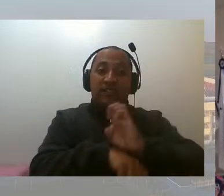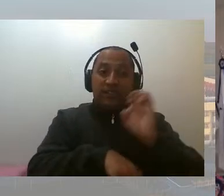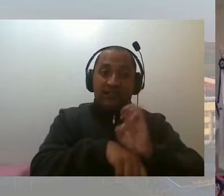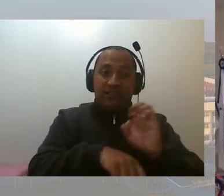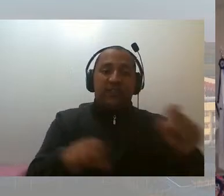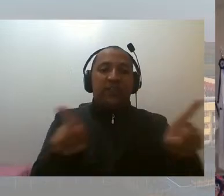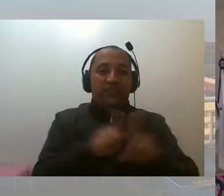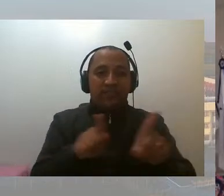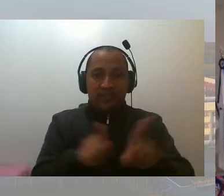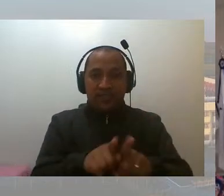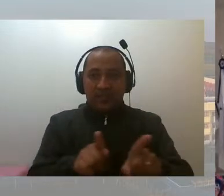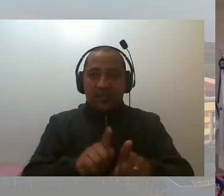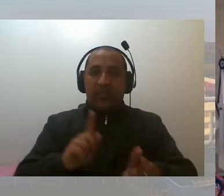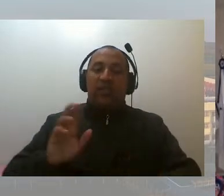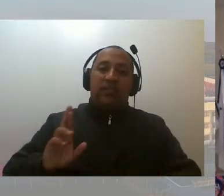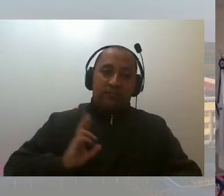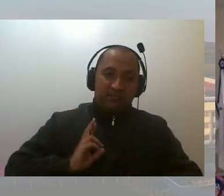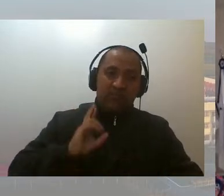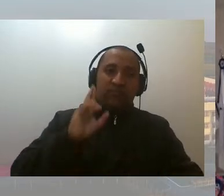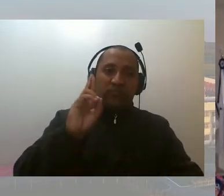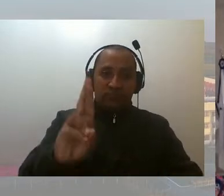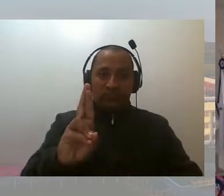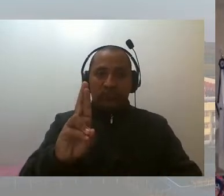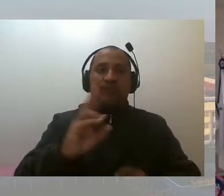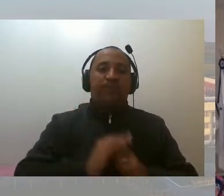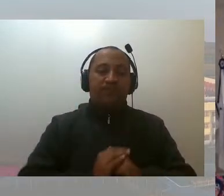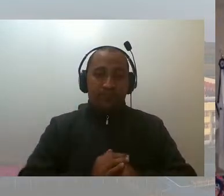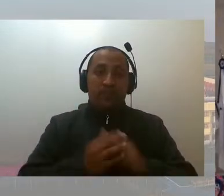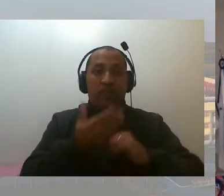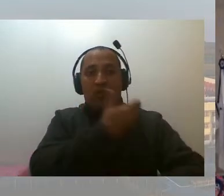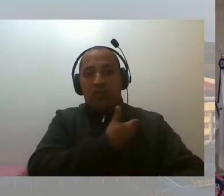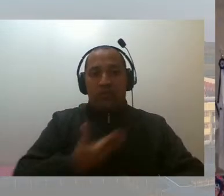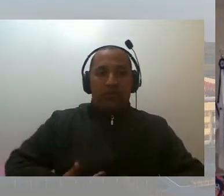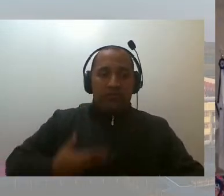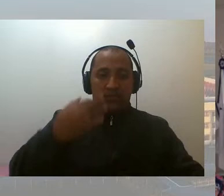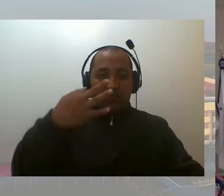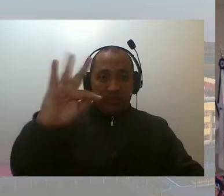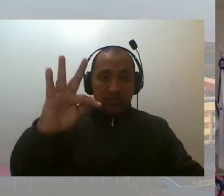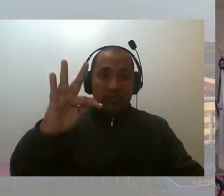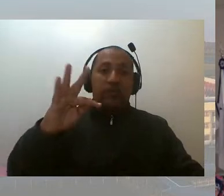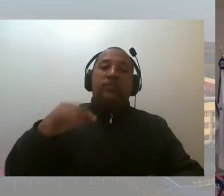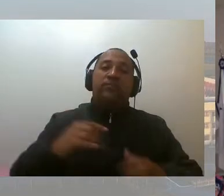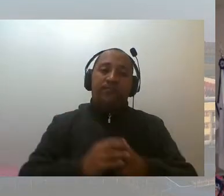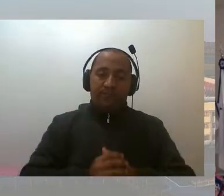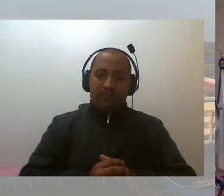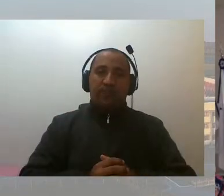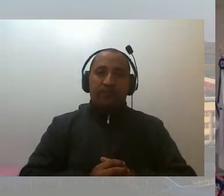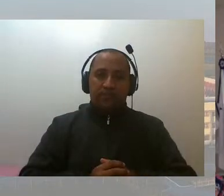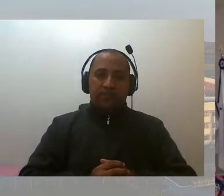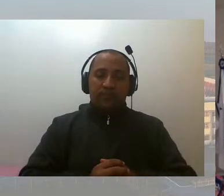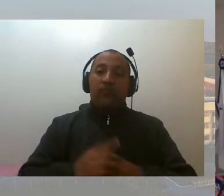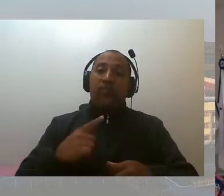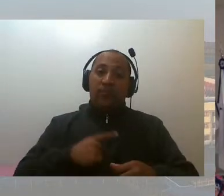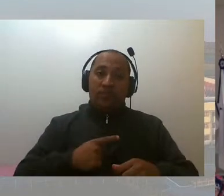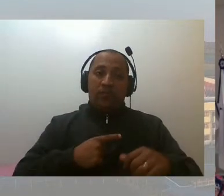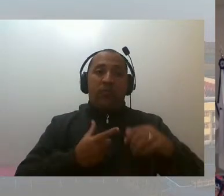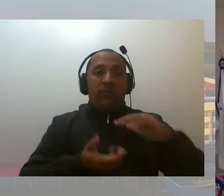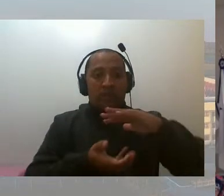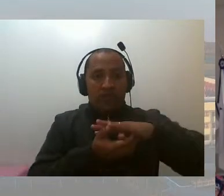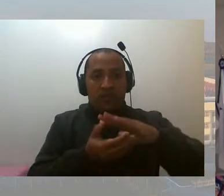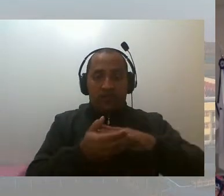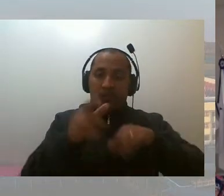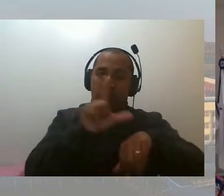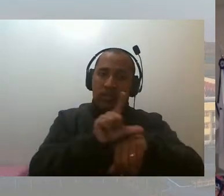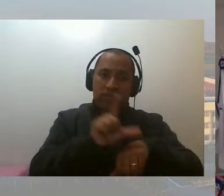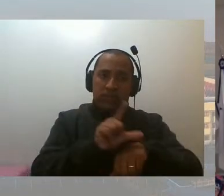próprios representantes, né, do governo federal, tá? Então nesse momento o Campus Livramento não se coloca